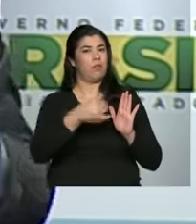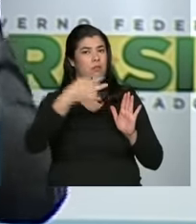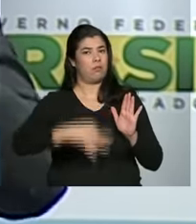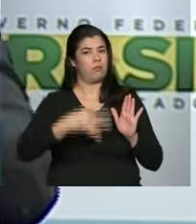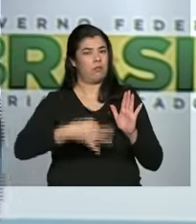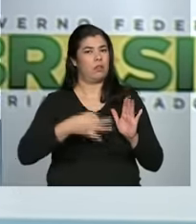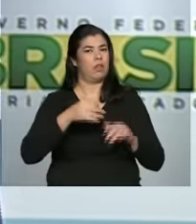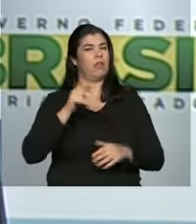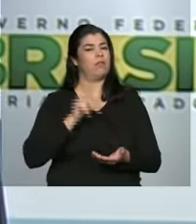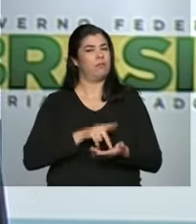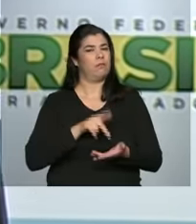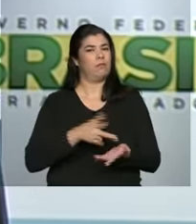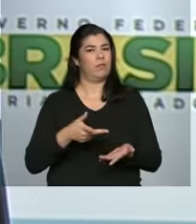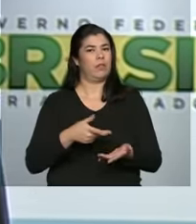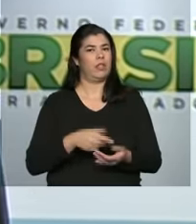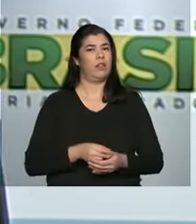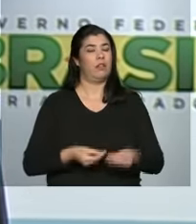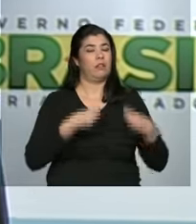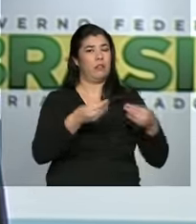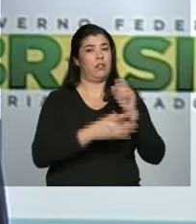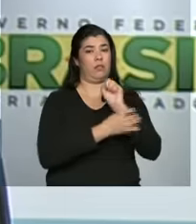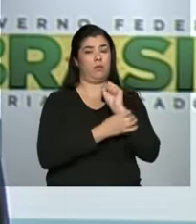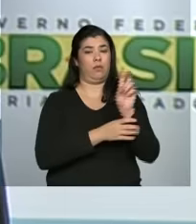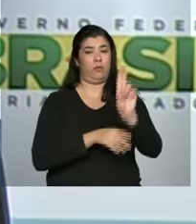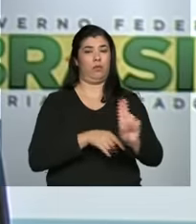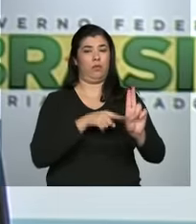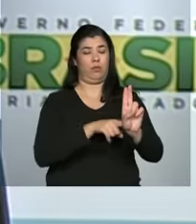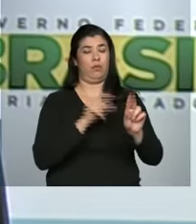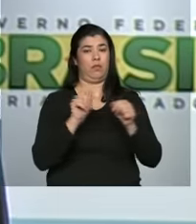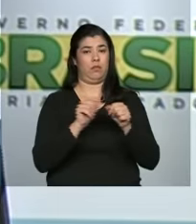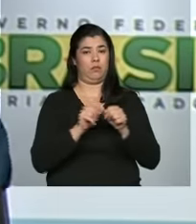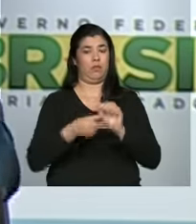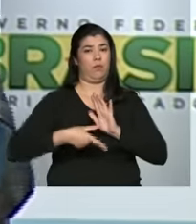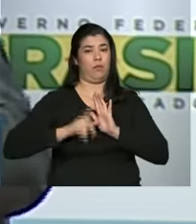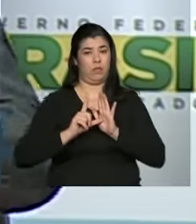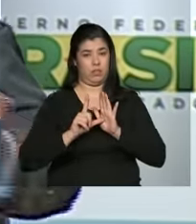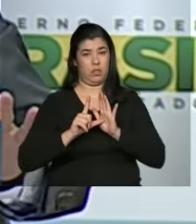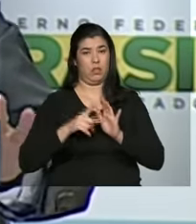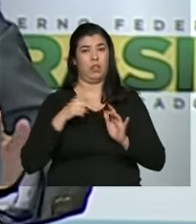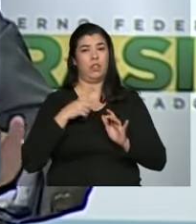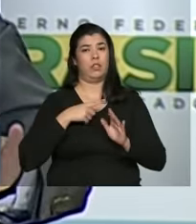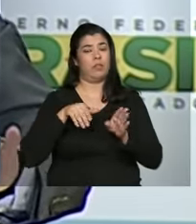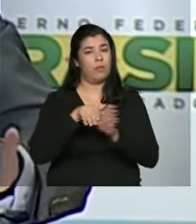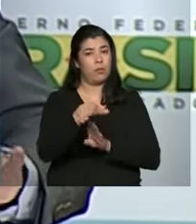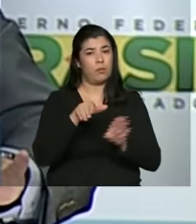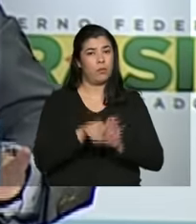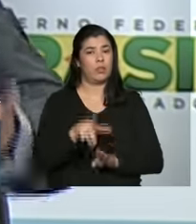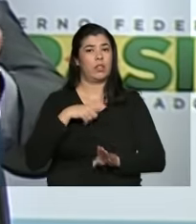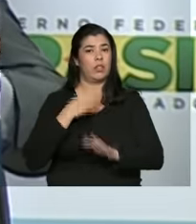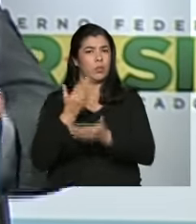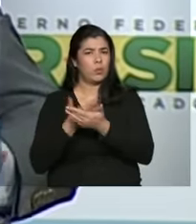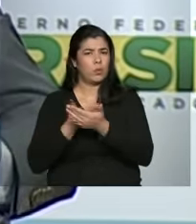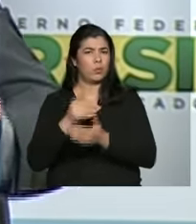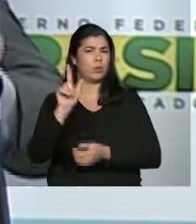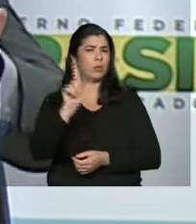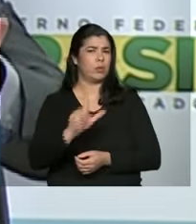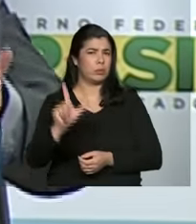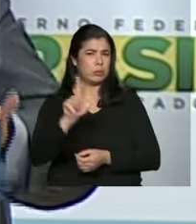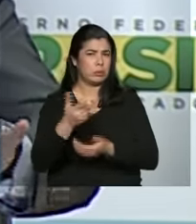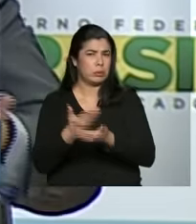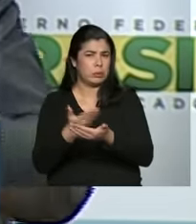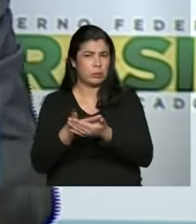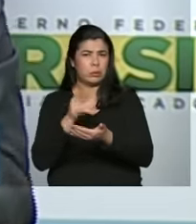garante ao usuário a segurança de que aquilo que tá sendo feito com ele é aquilo que tá recomendado pela literatura científica que tem